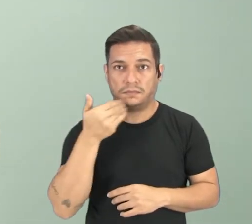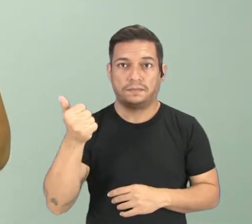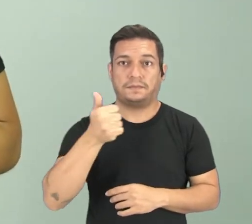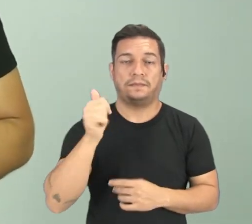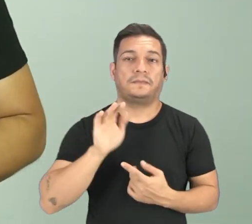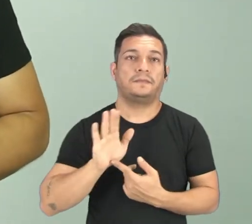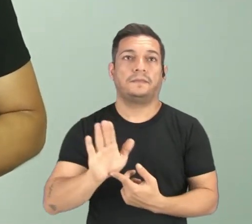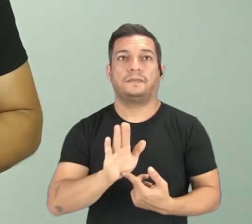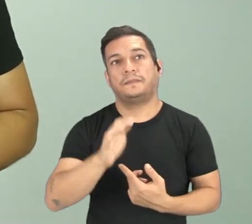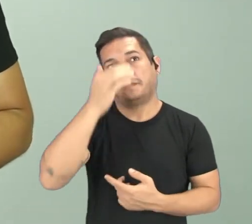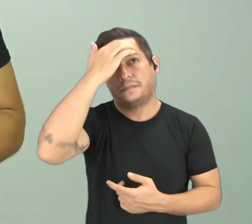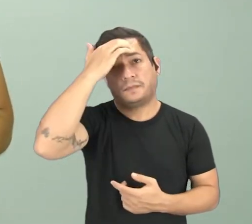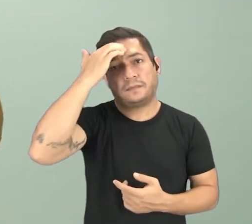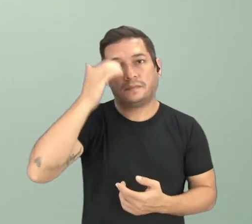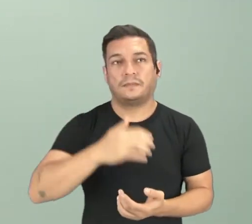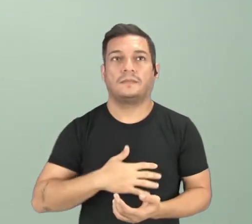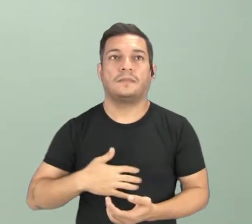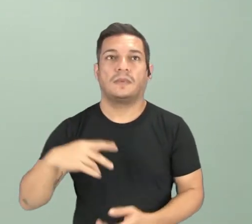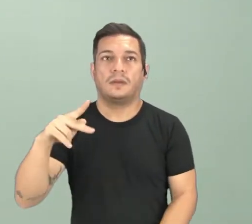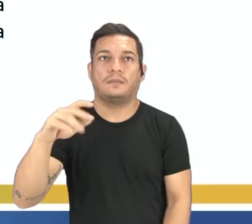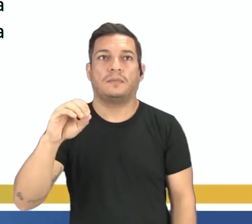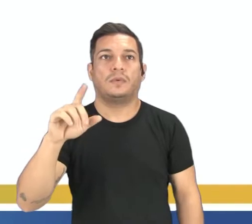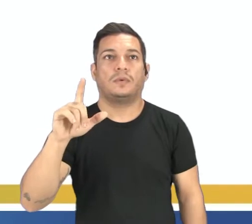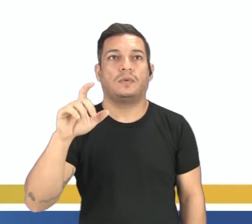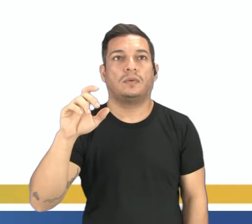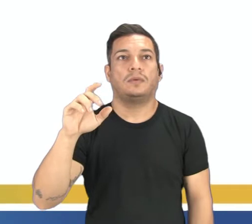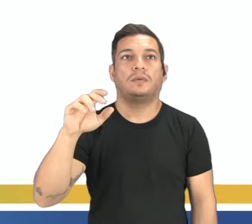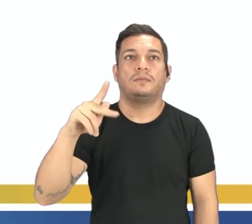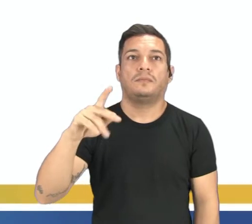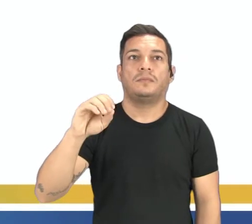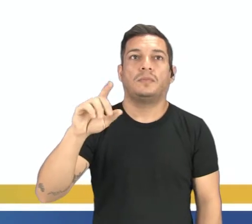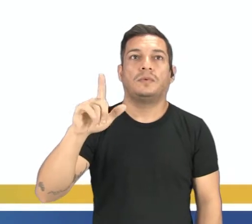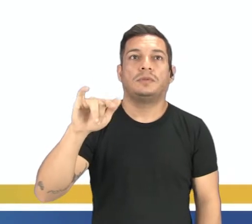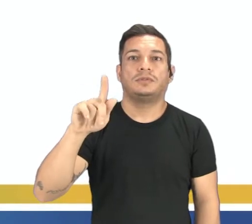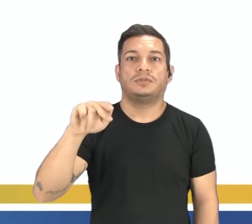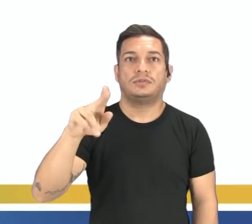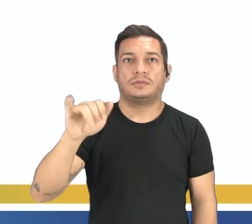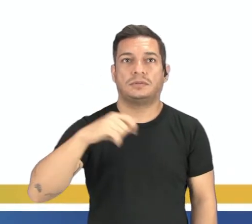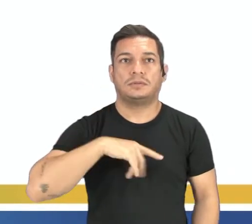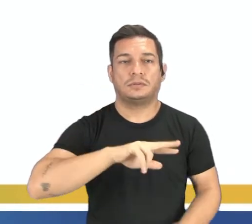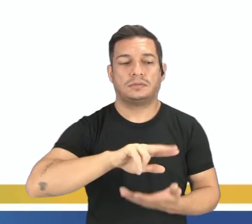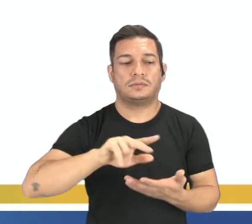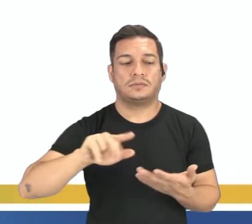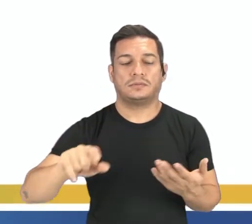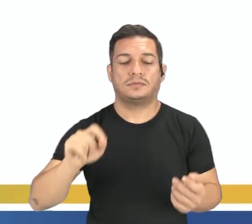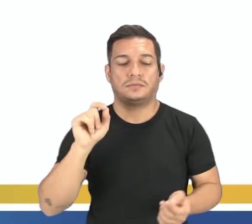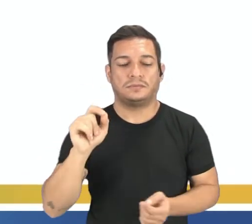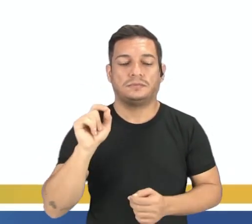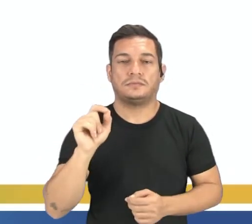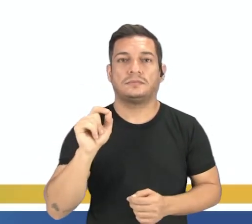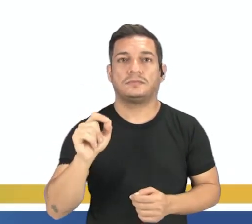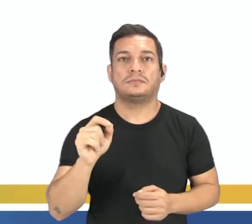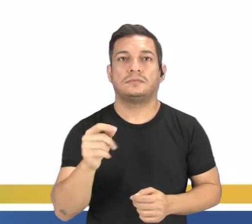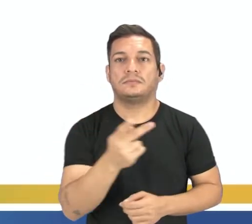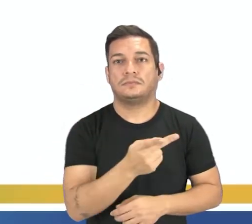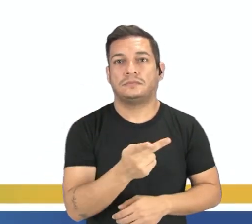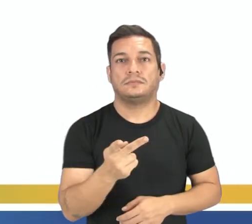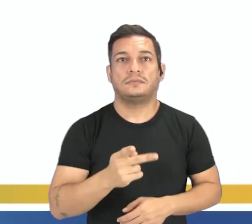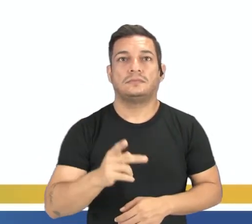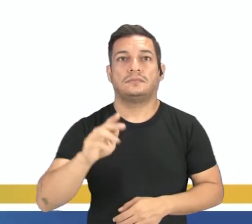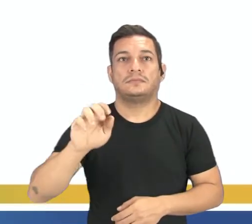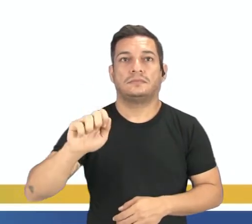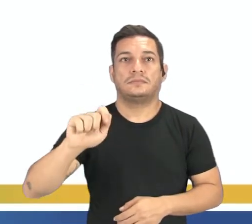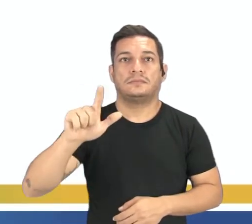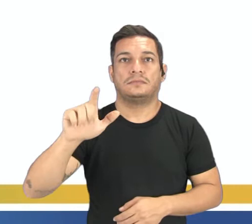tá? Na pologenia, o que eu vou ter? Eu vou ter vários, né, pares de alelos, vou